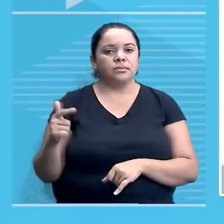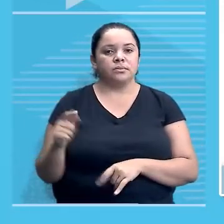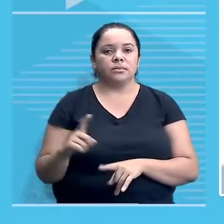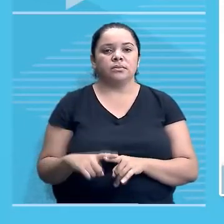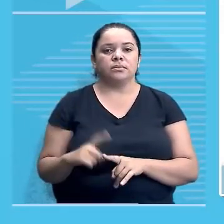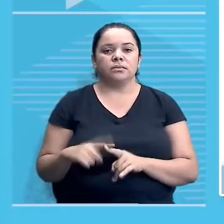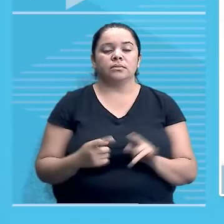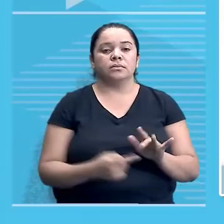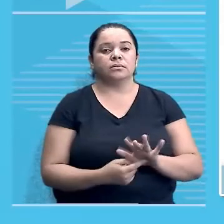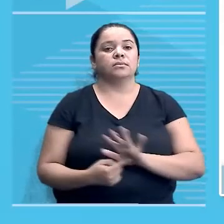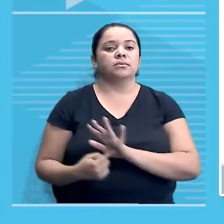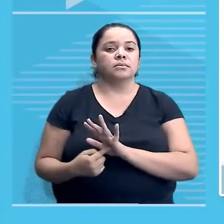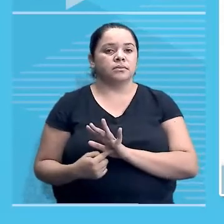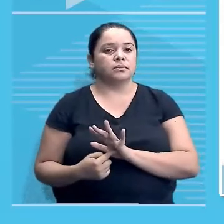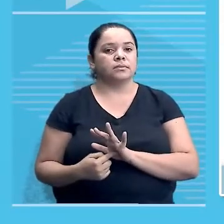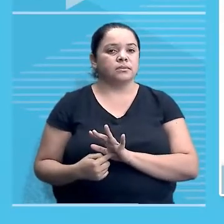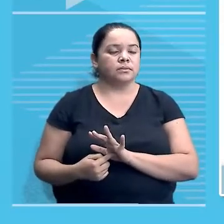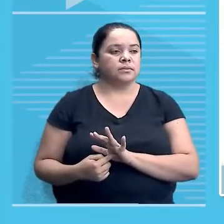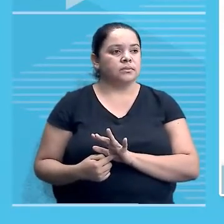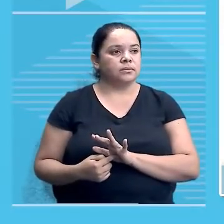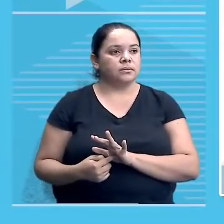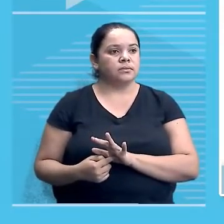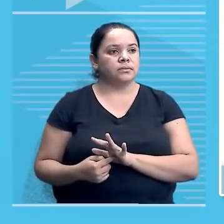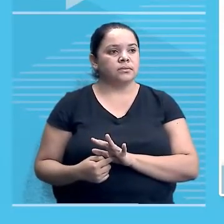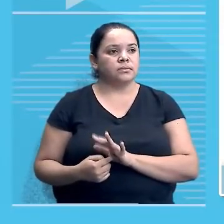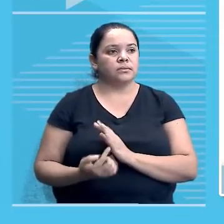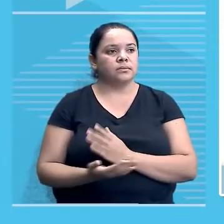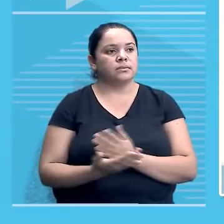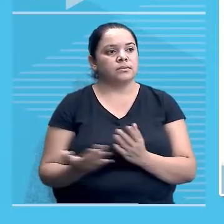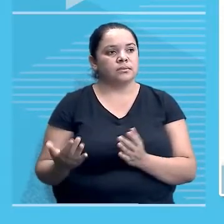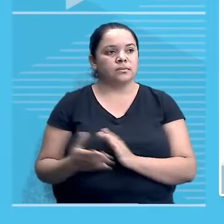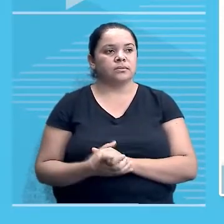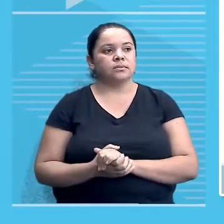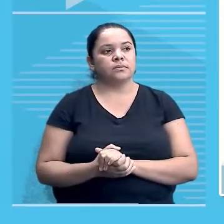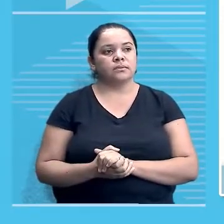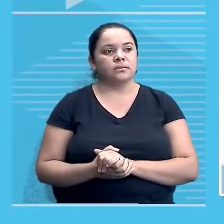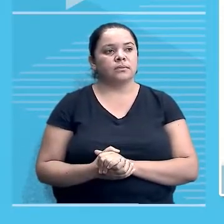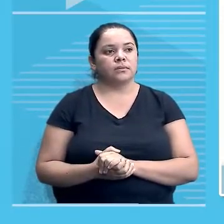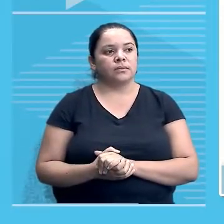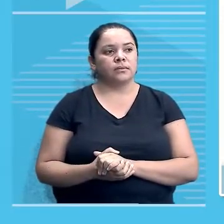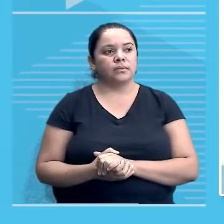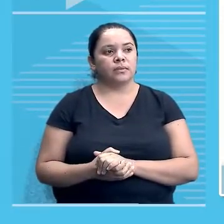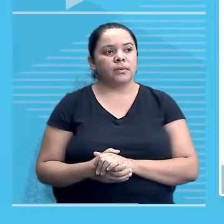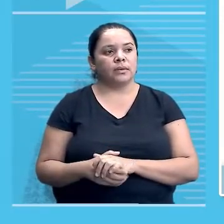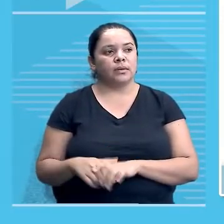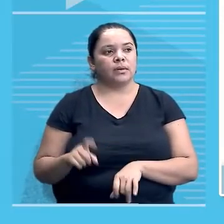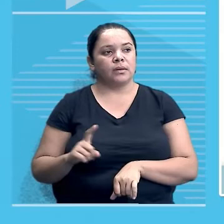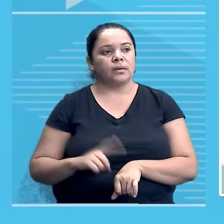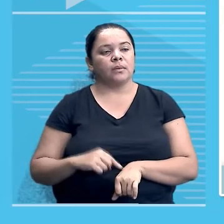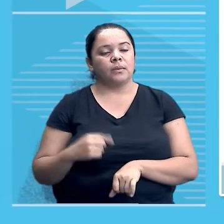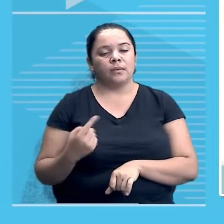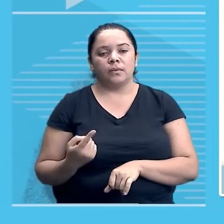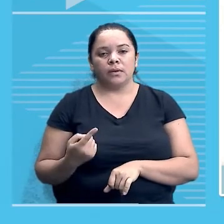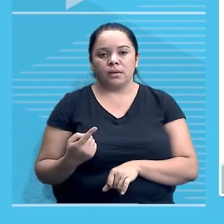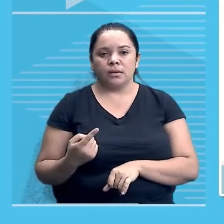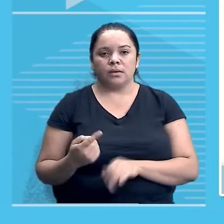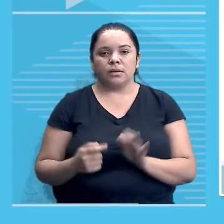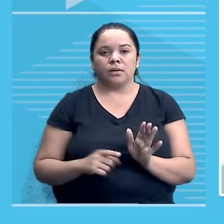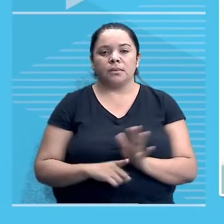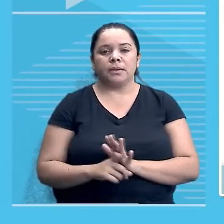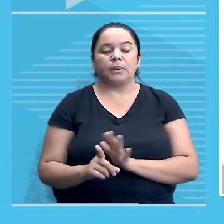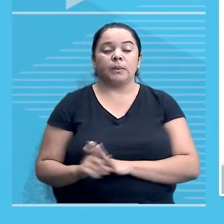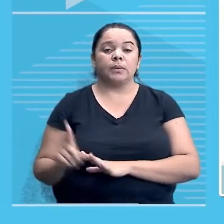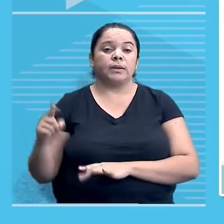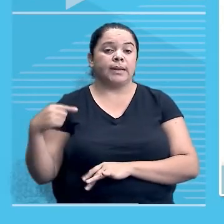trabalhar com vocês pela primeira vez essas questões. Aí nas próximas, eu já vou dar o tempo